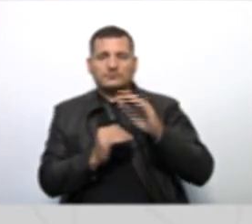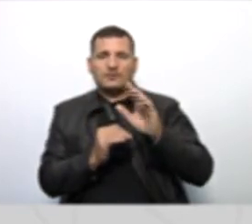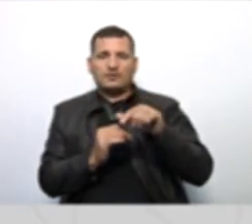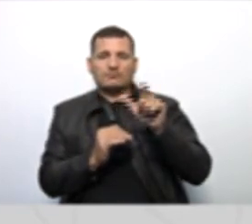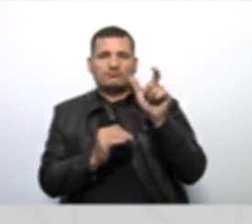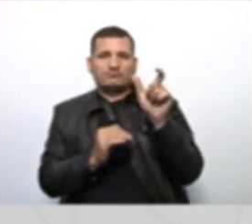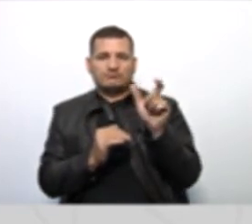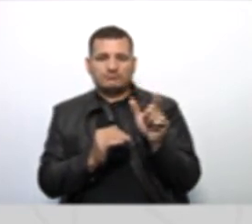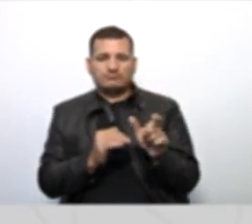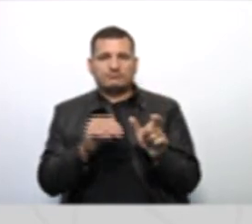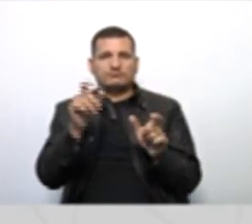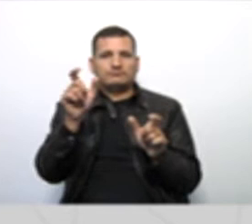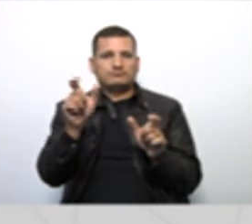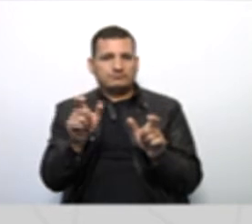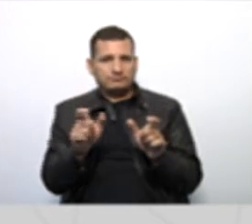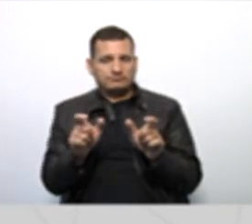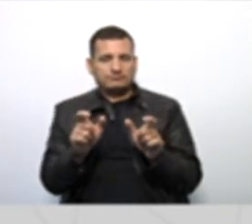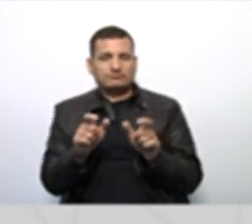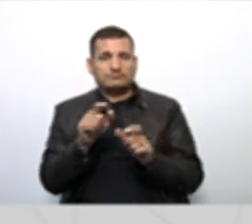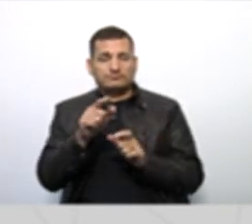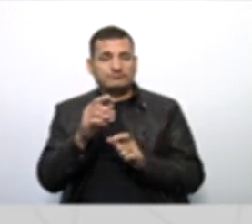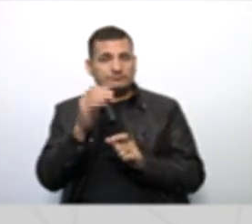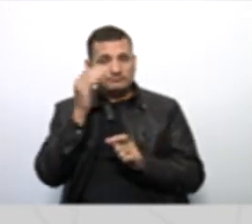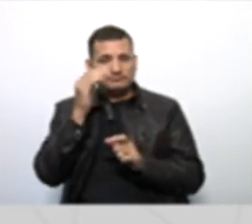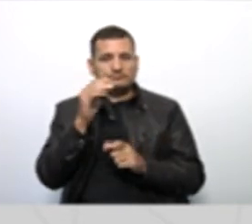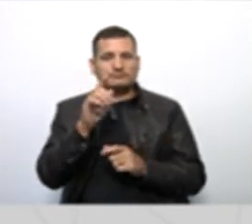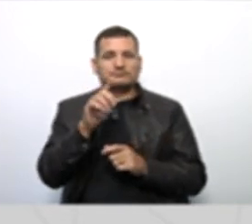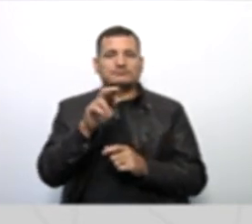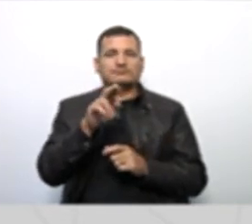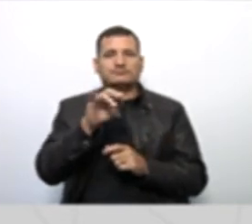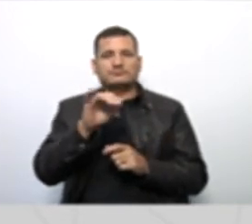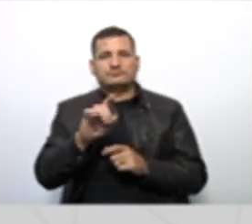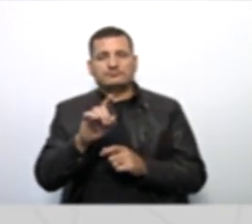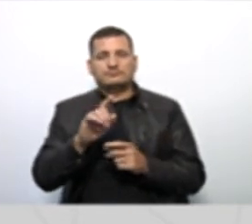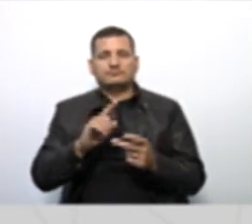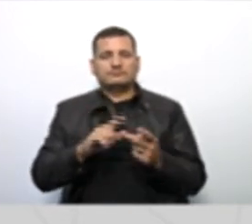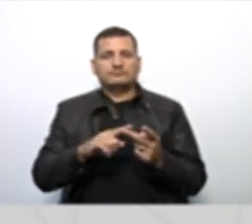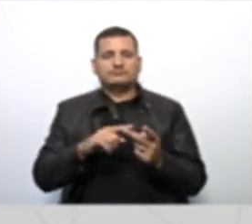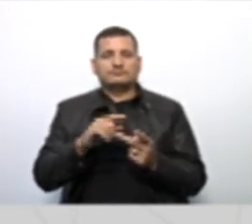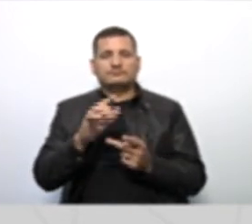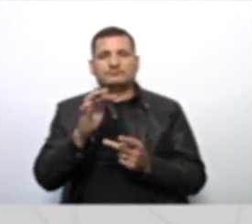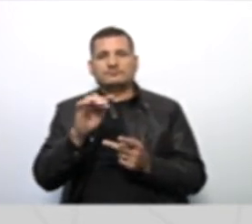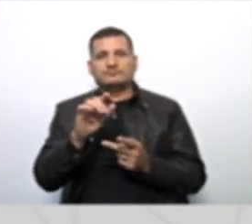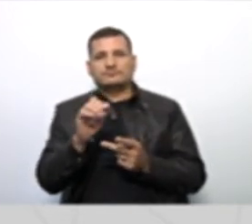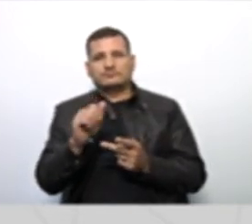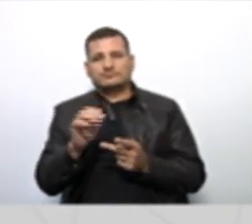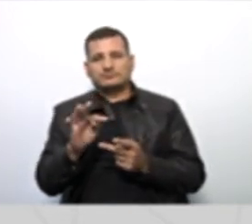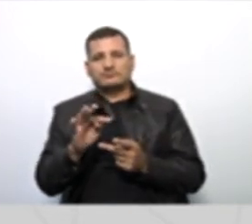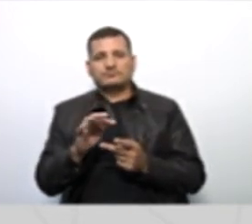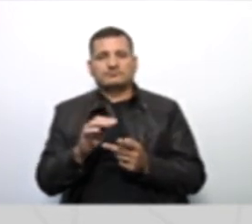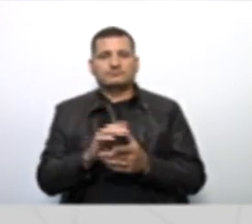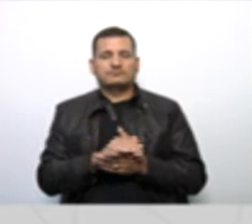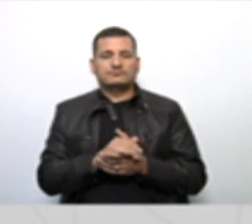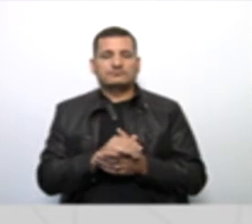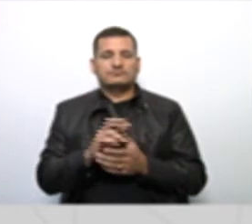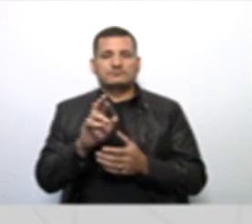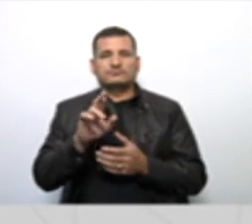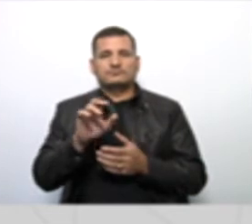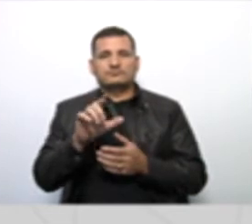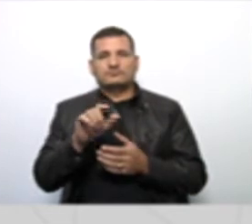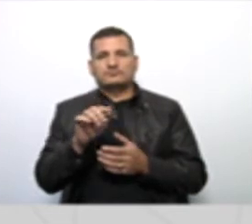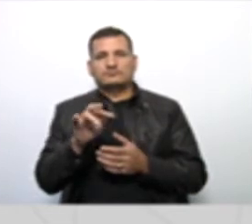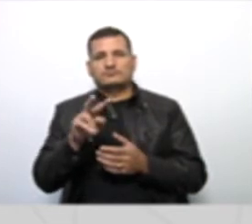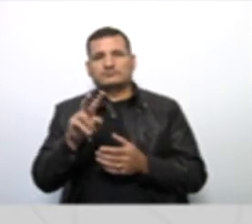vendo? Então, marquem bem, tá vendo? Grid Layout, Box Layout, Float Layout, Acron Layout, tá, Relative